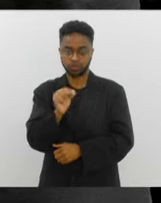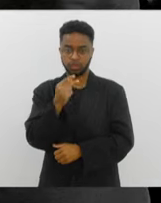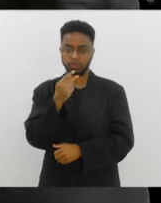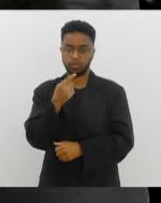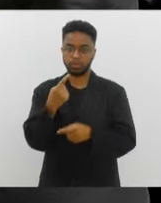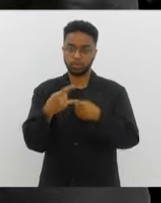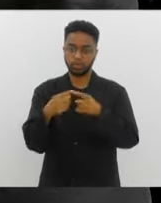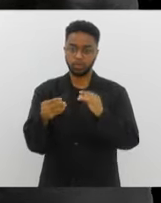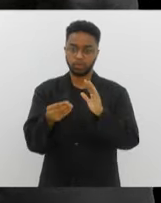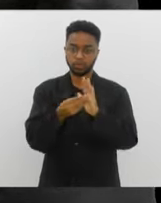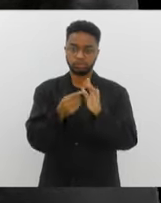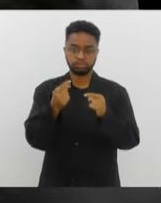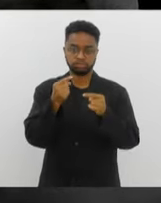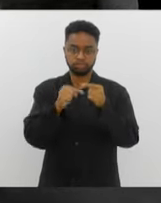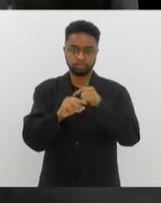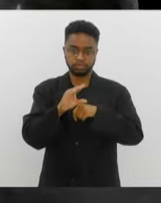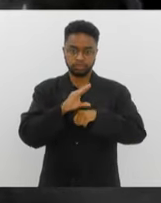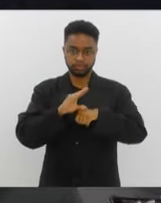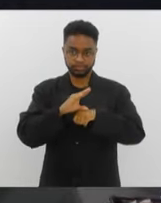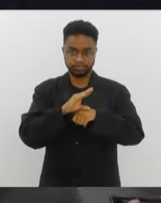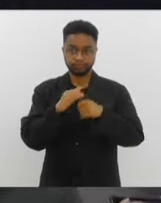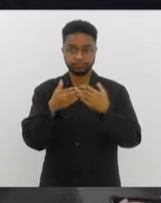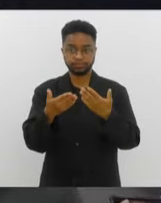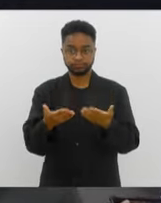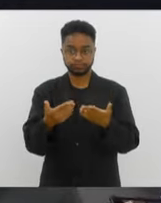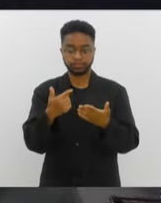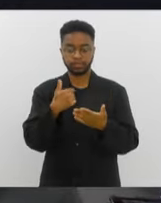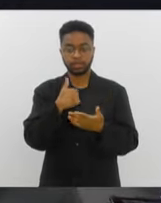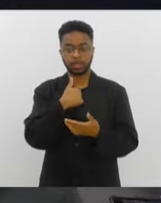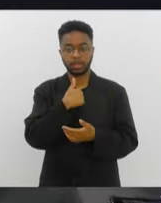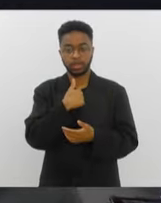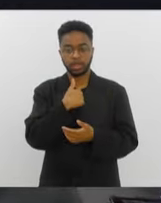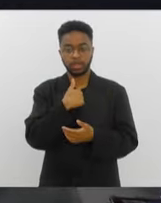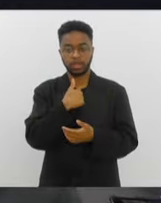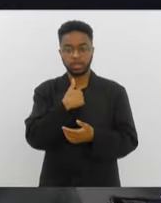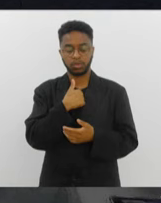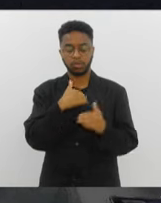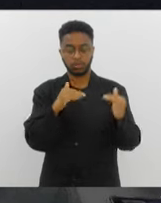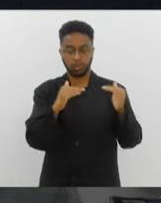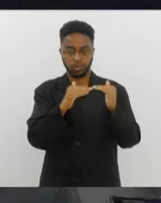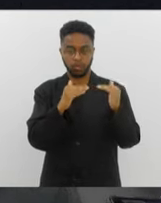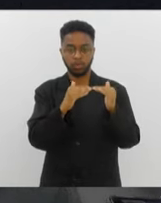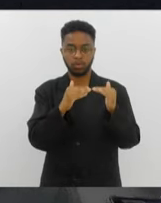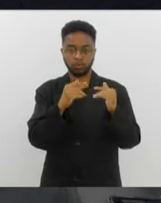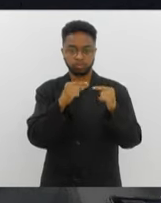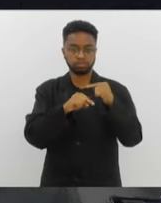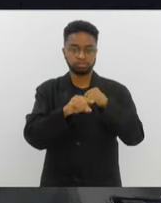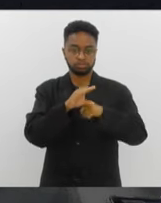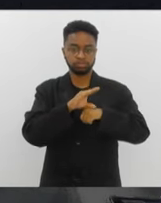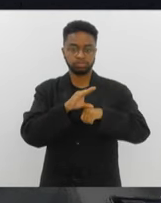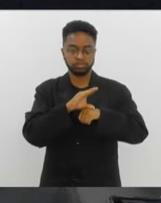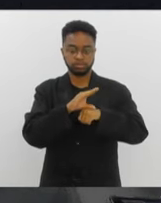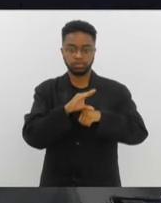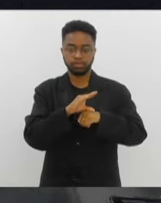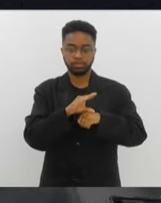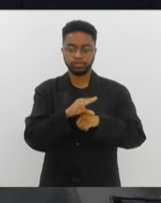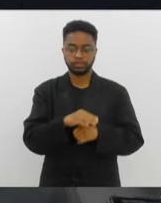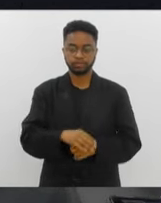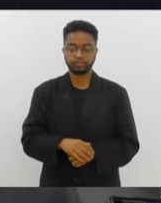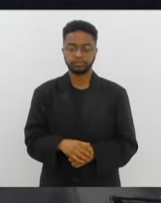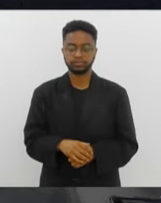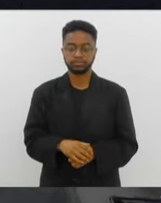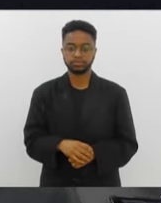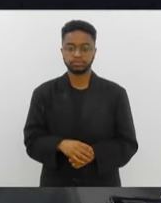pela inconstitucionalidade, e aí eu sustento a inconstitucionalidade do relator,